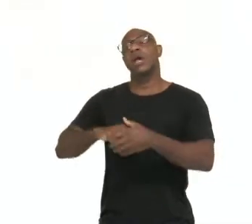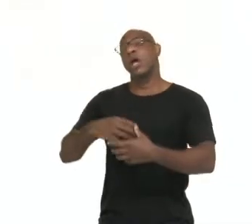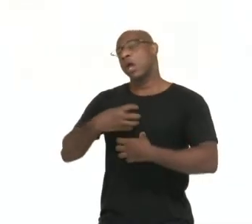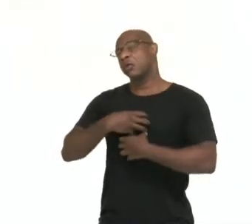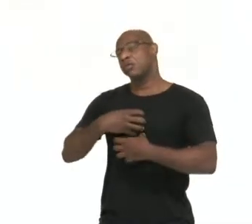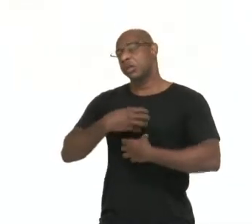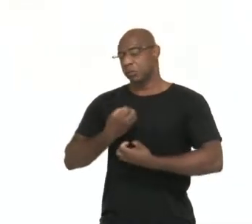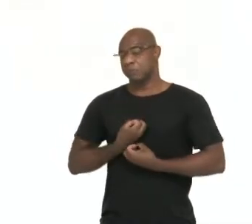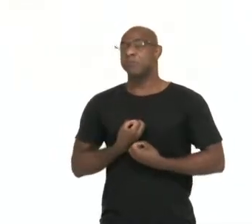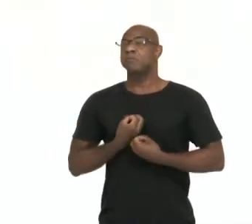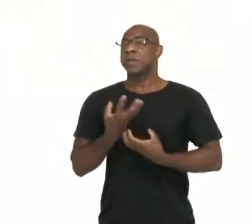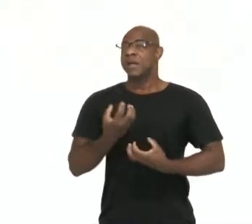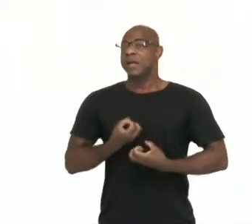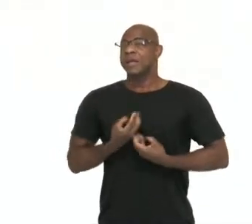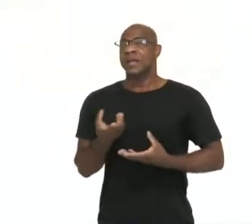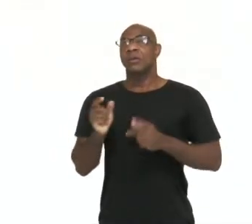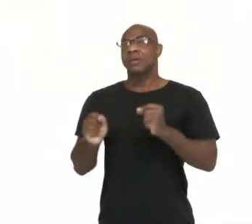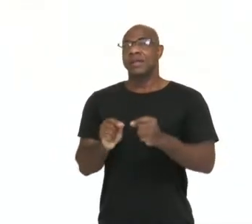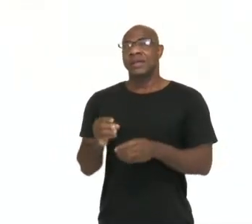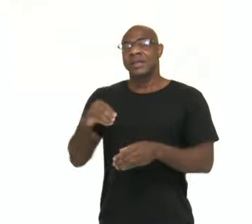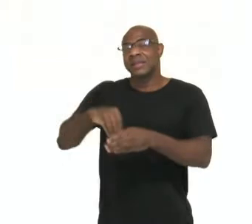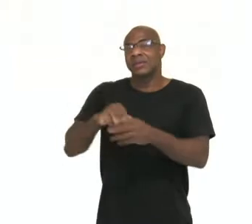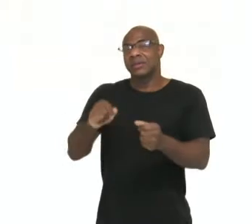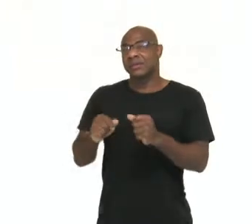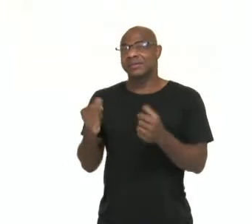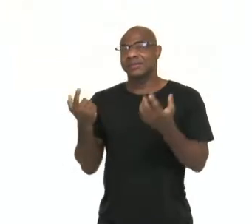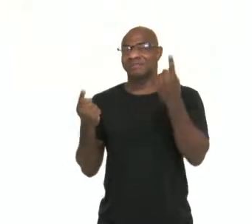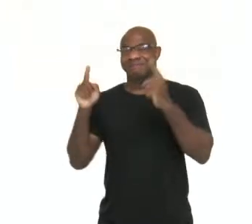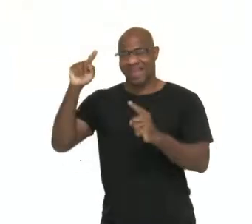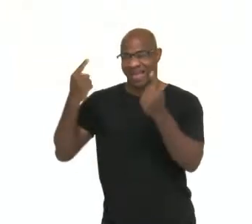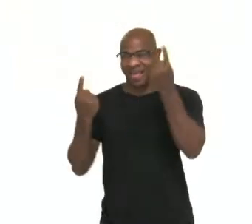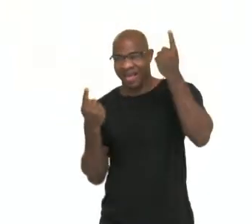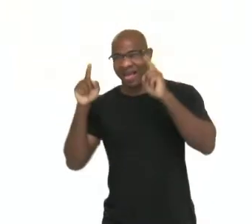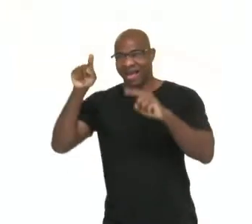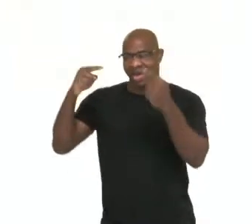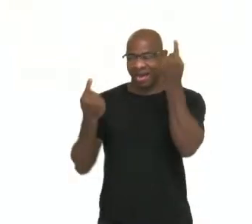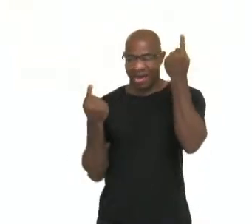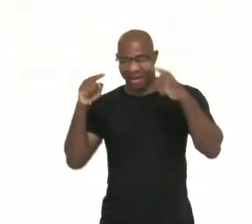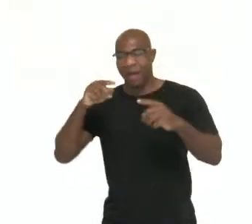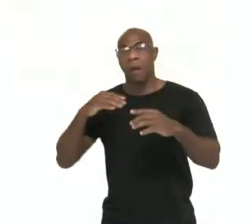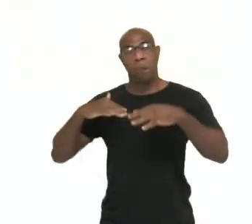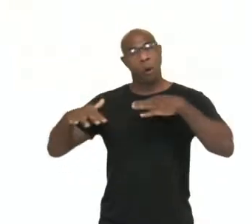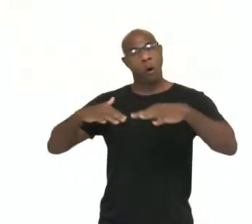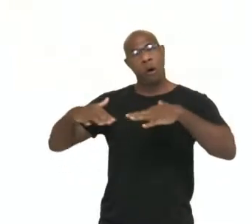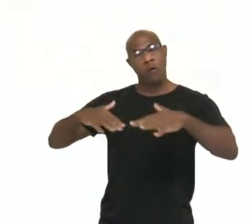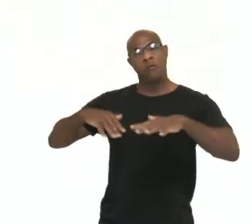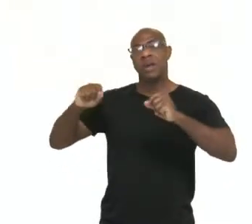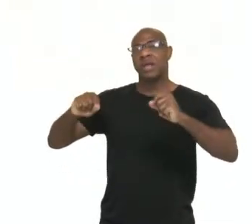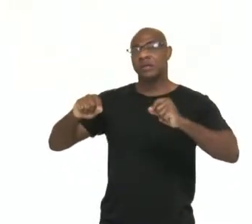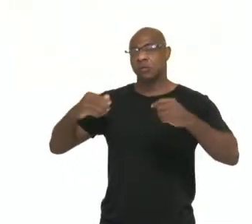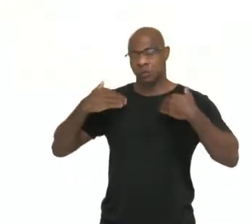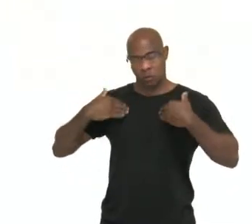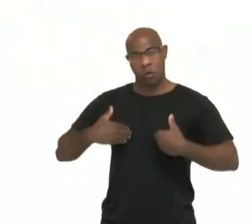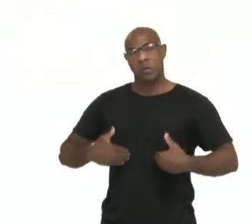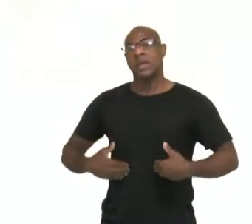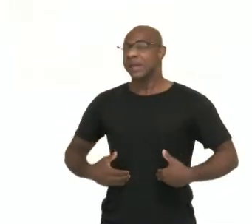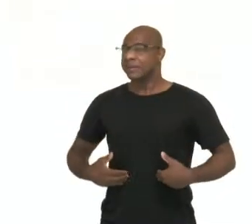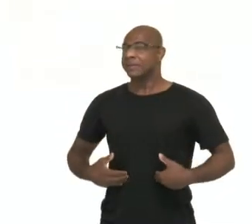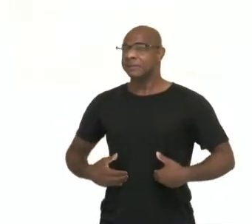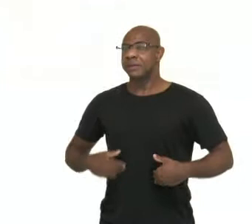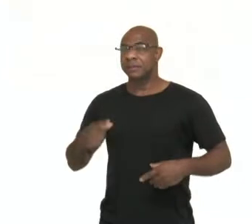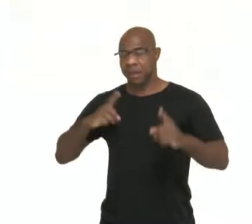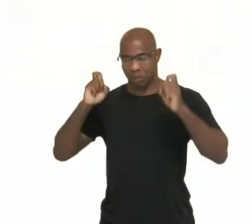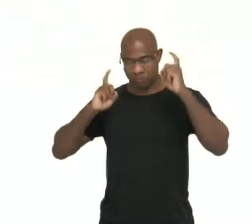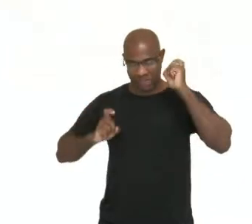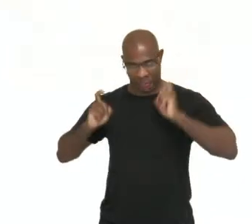de expressão baseada em gestos, né, movimentos corporais